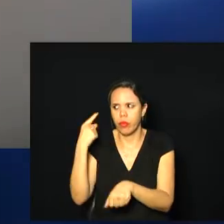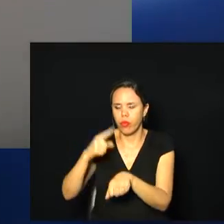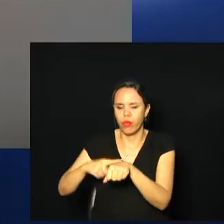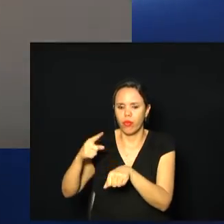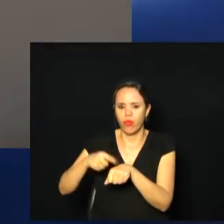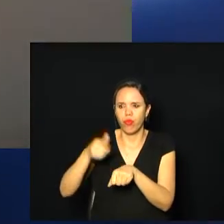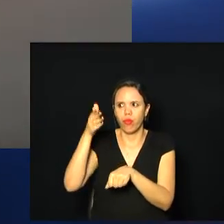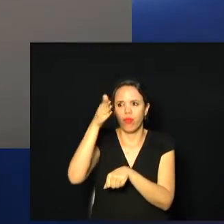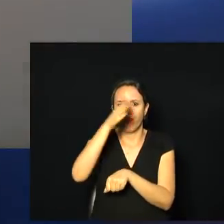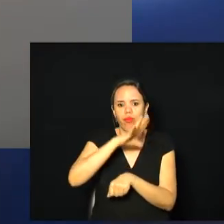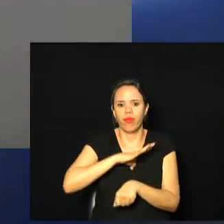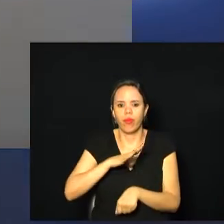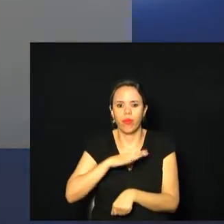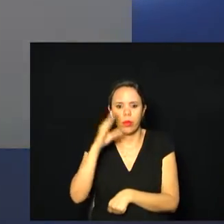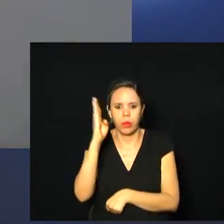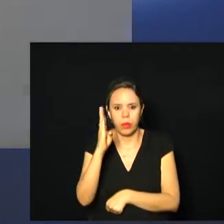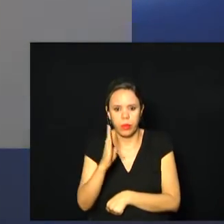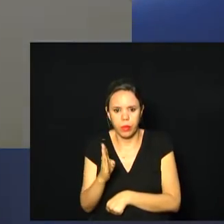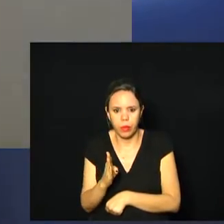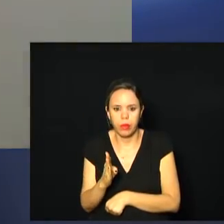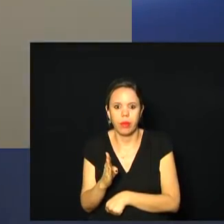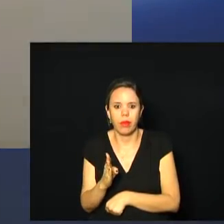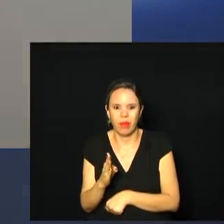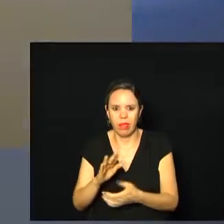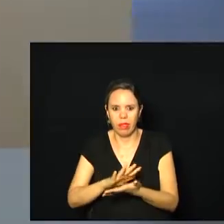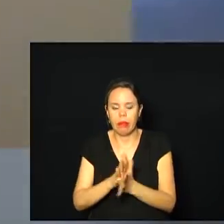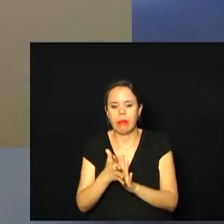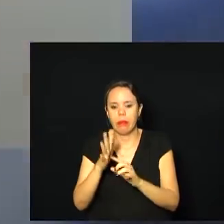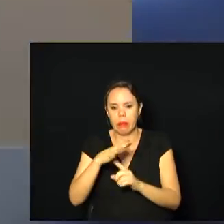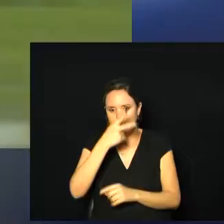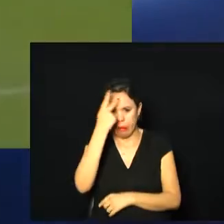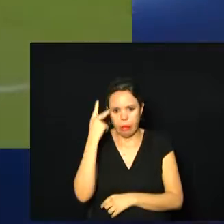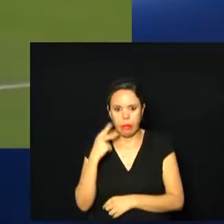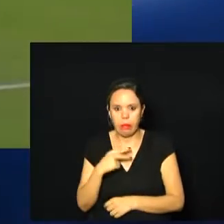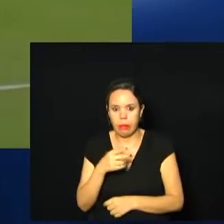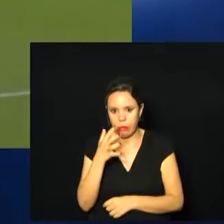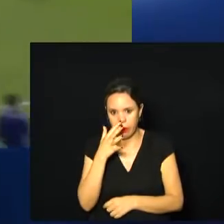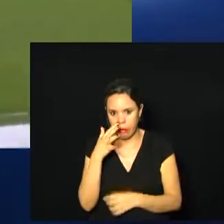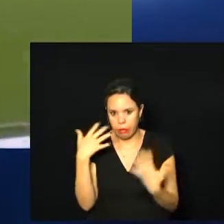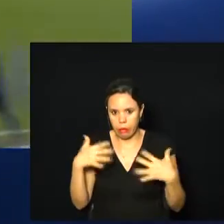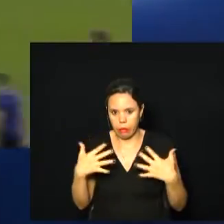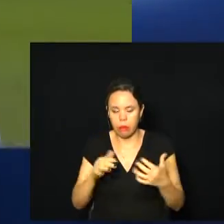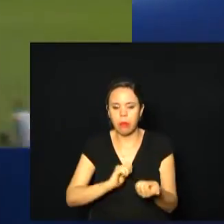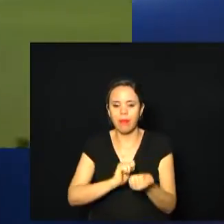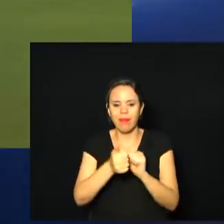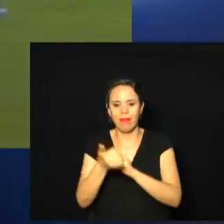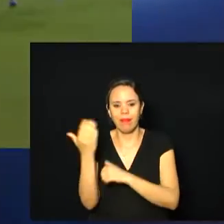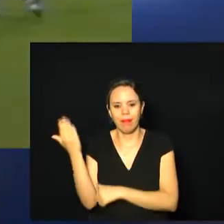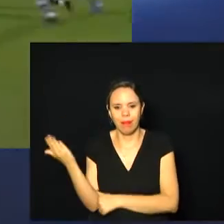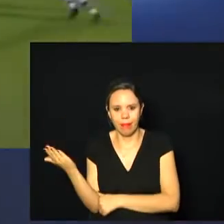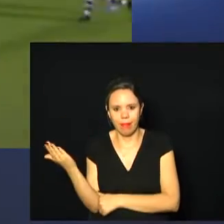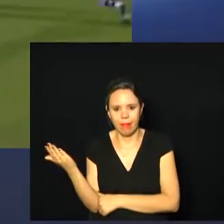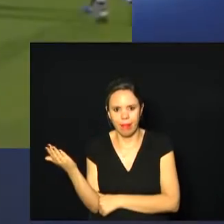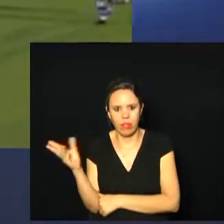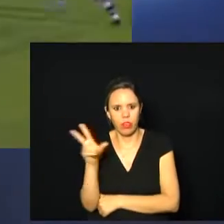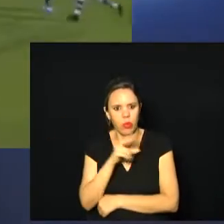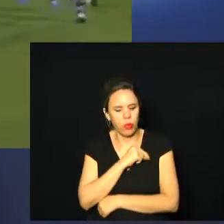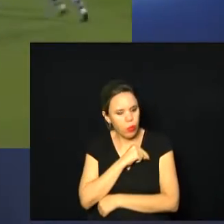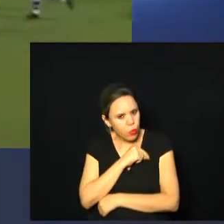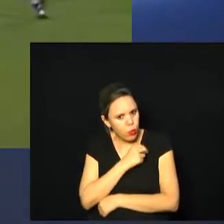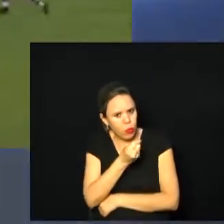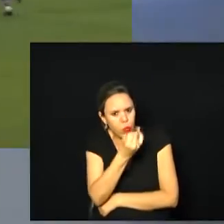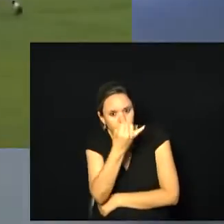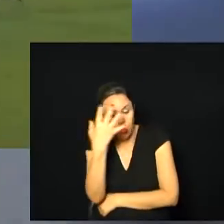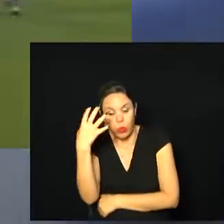em várias cidades do Brasil e aterrorizou moradores. E no esporte, que roteiro,